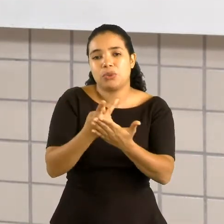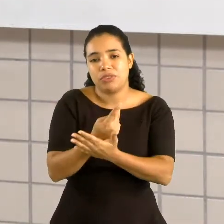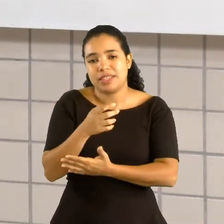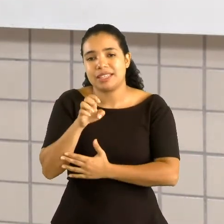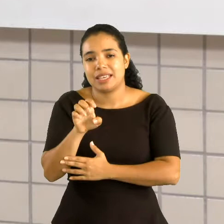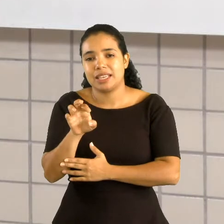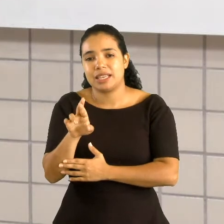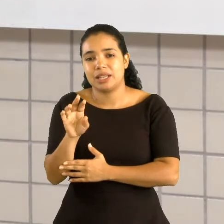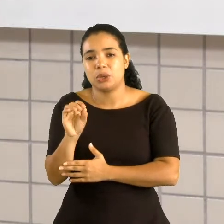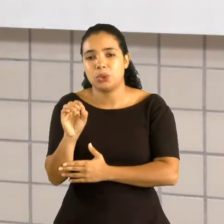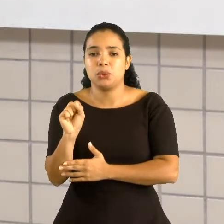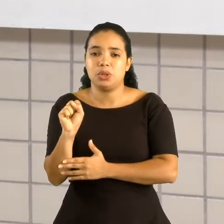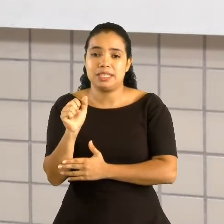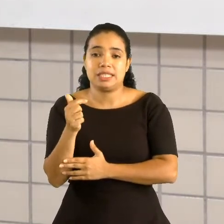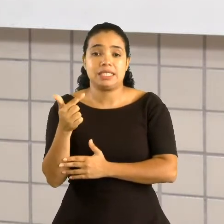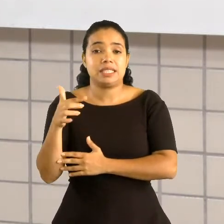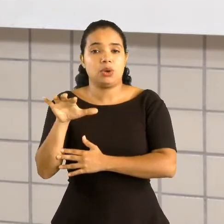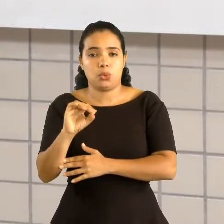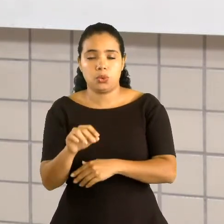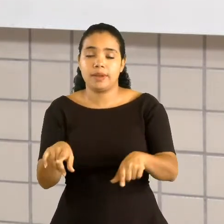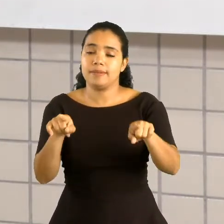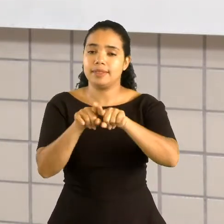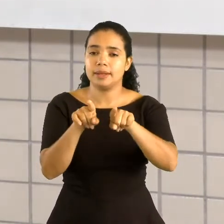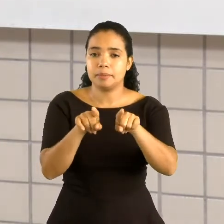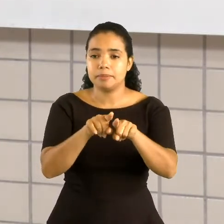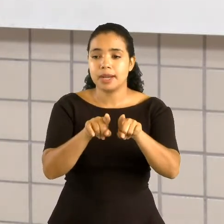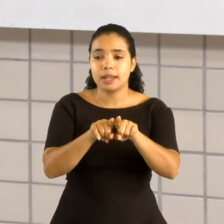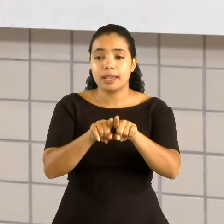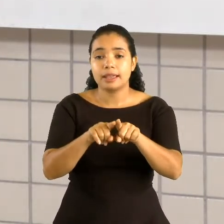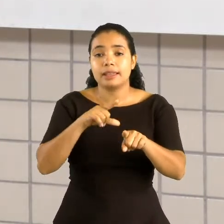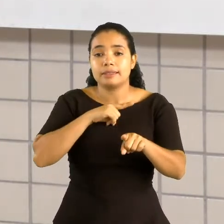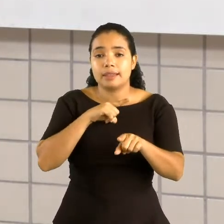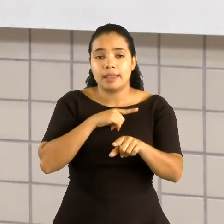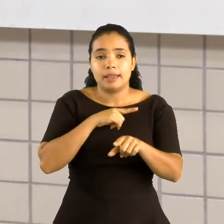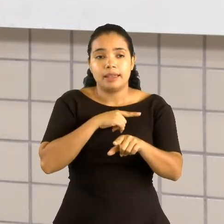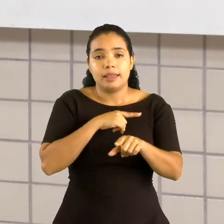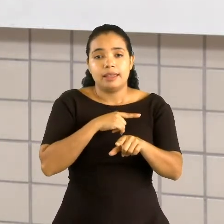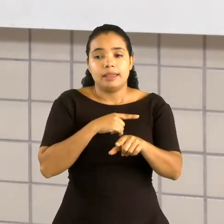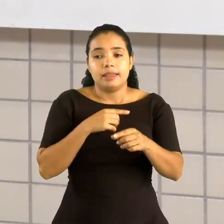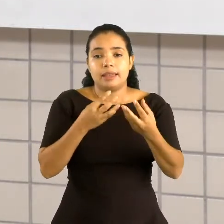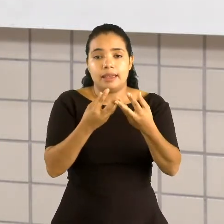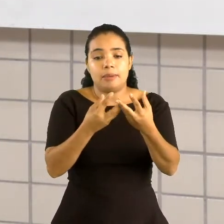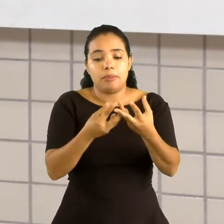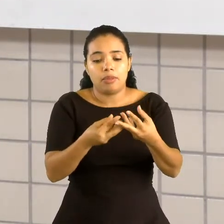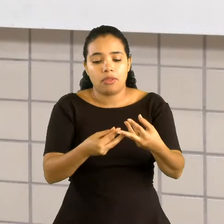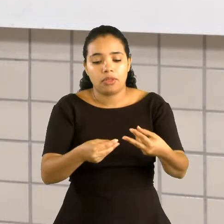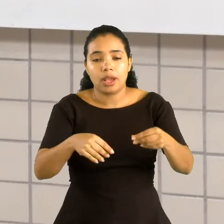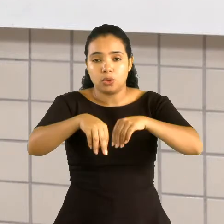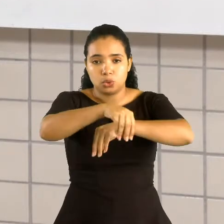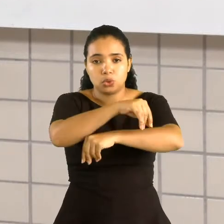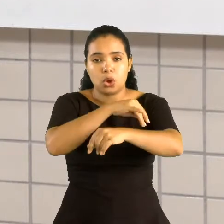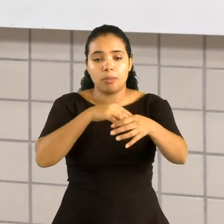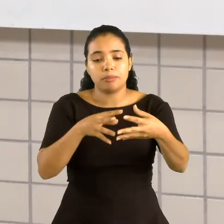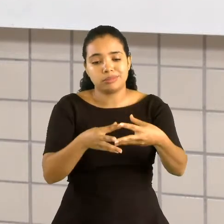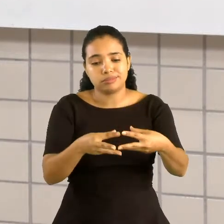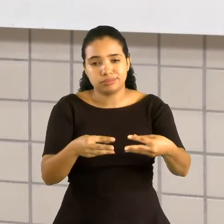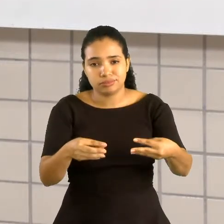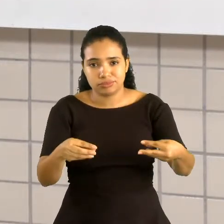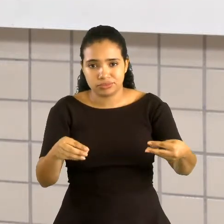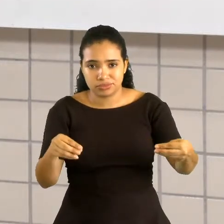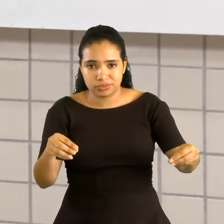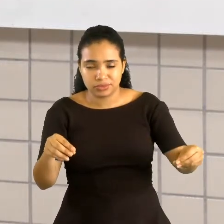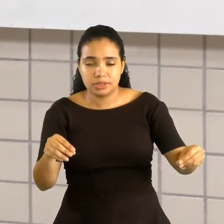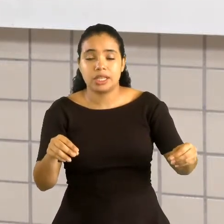tá? E também a questão do transporte e decomposição desses materiais, ele também pode causar esse tipo